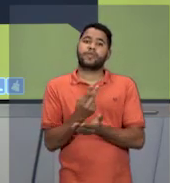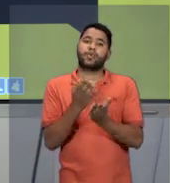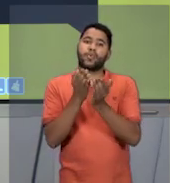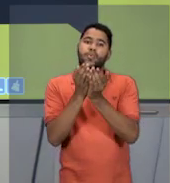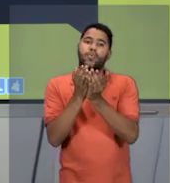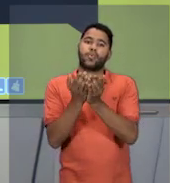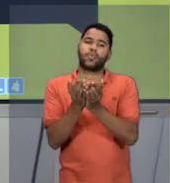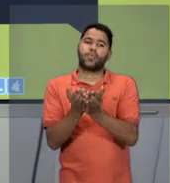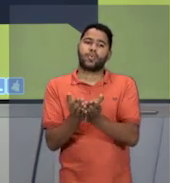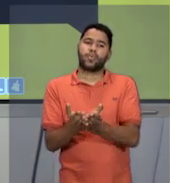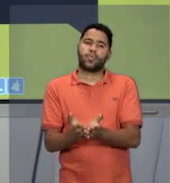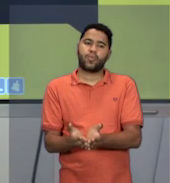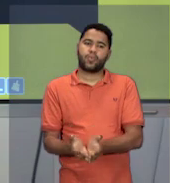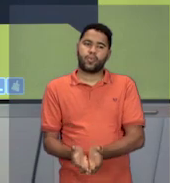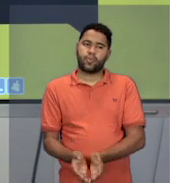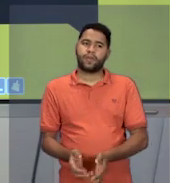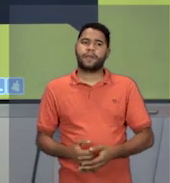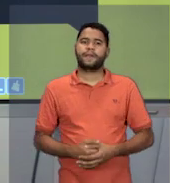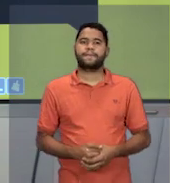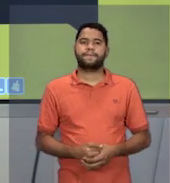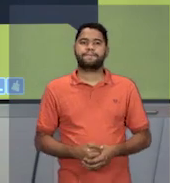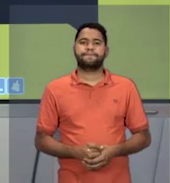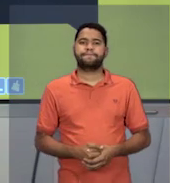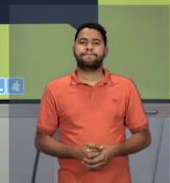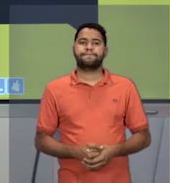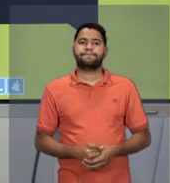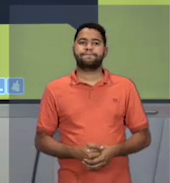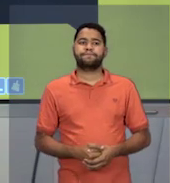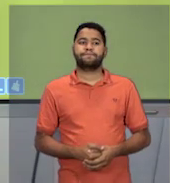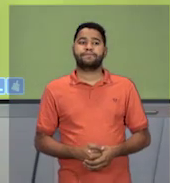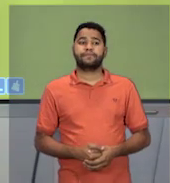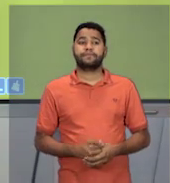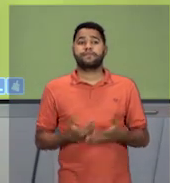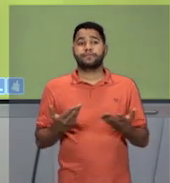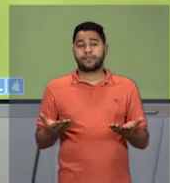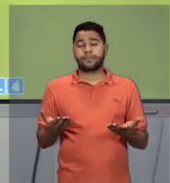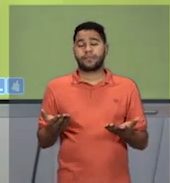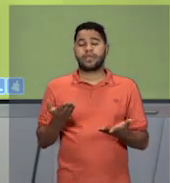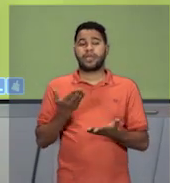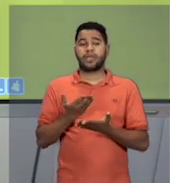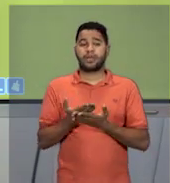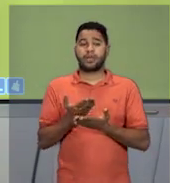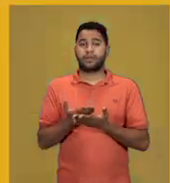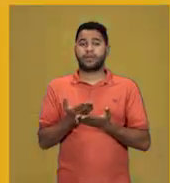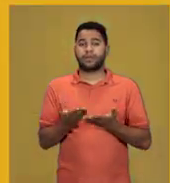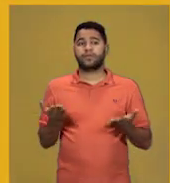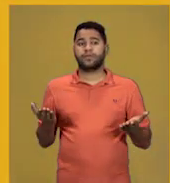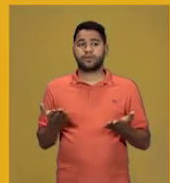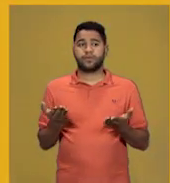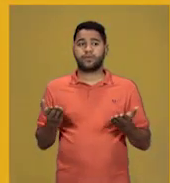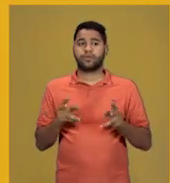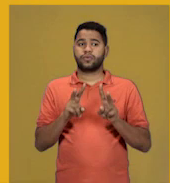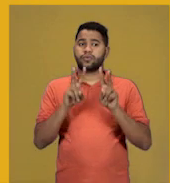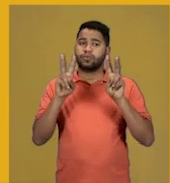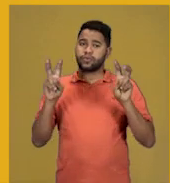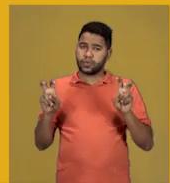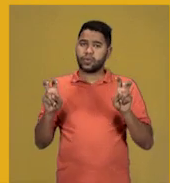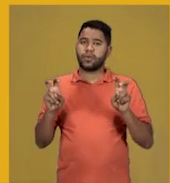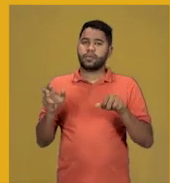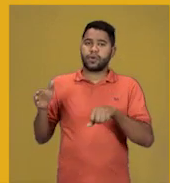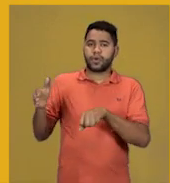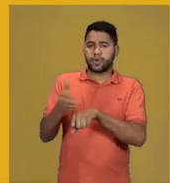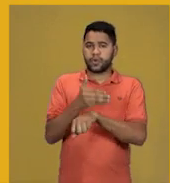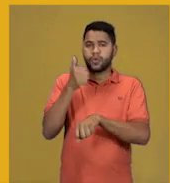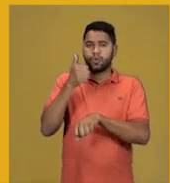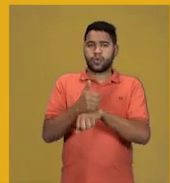submersos ali nos mares do Caribe. Tá? Bom, então essa foi a nossa aula sobre a